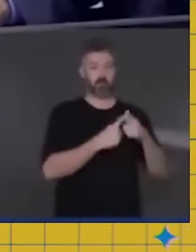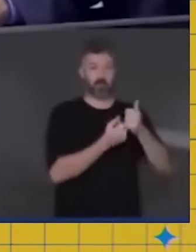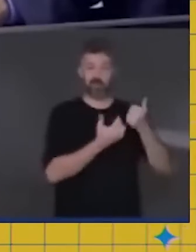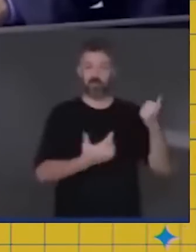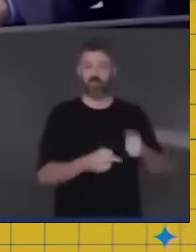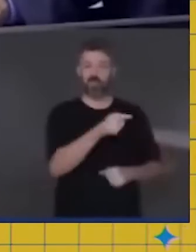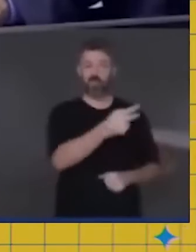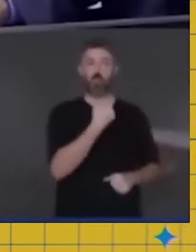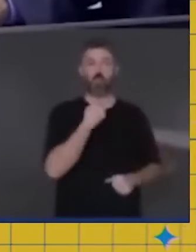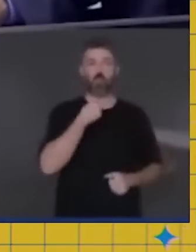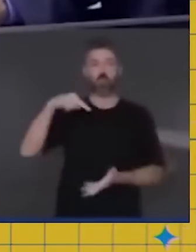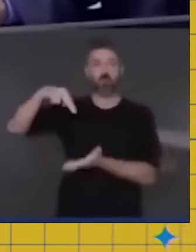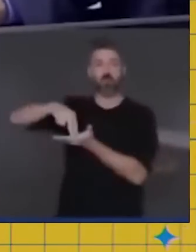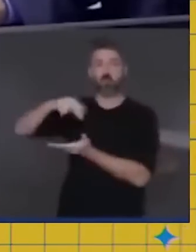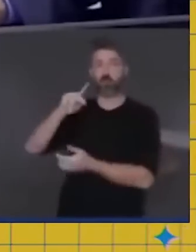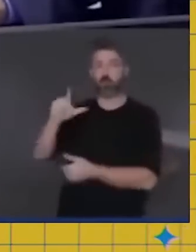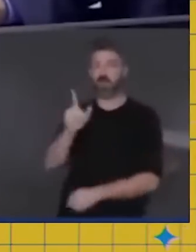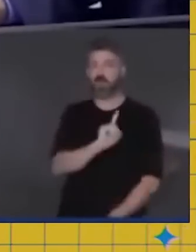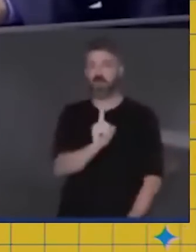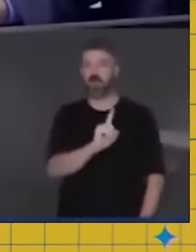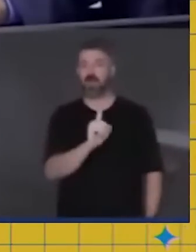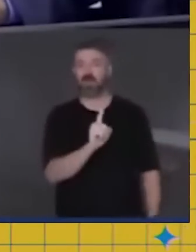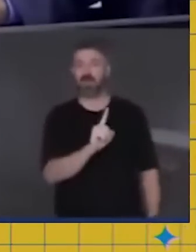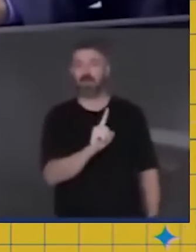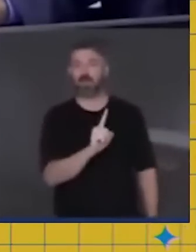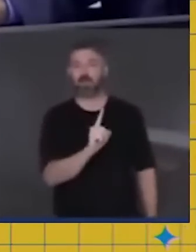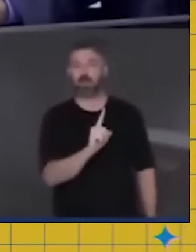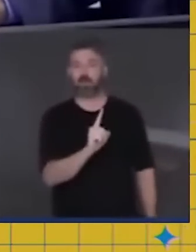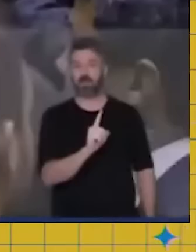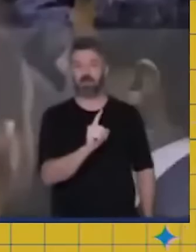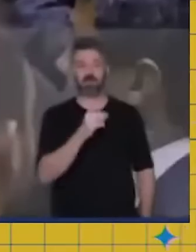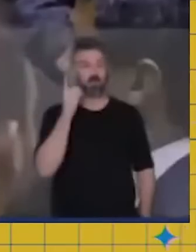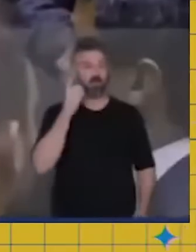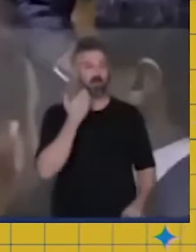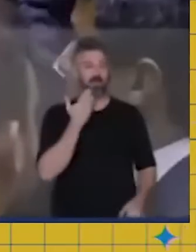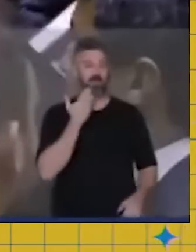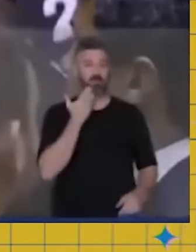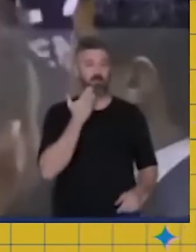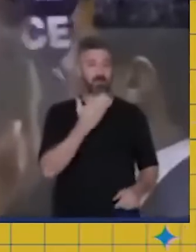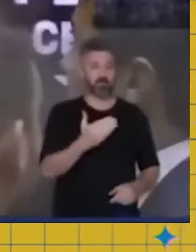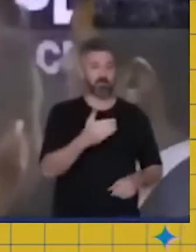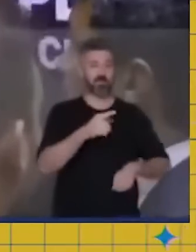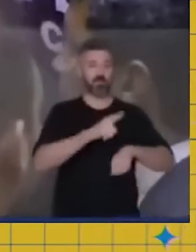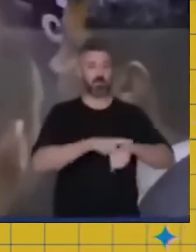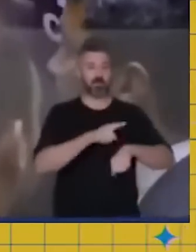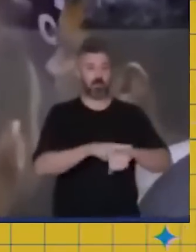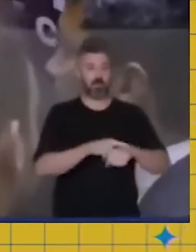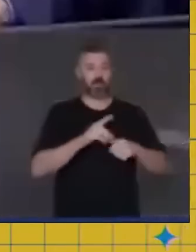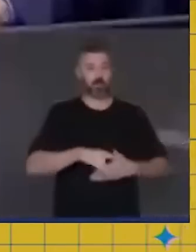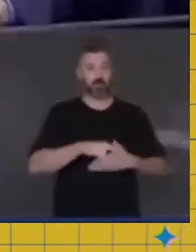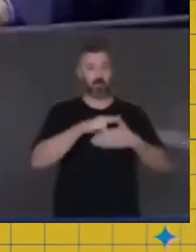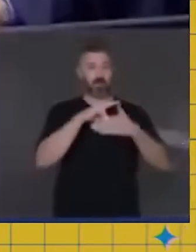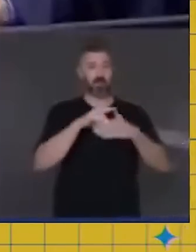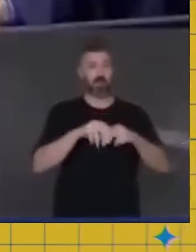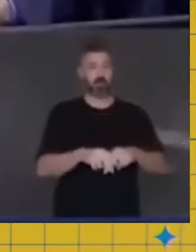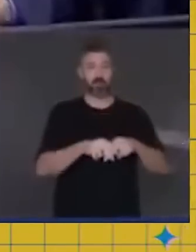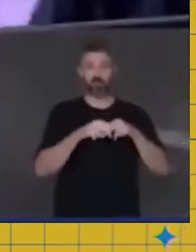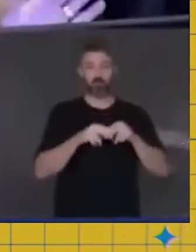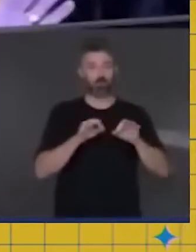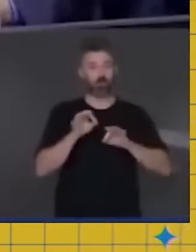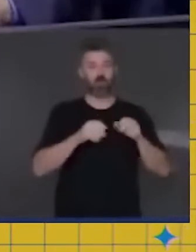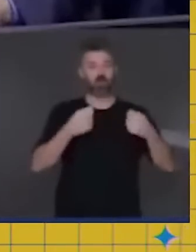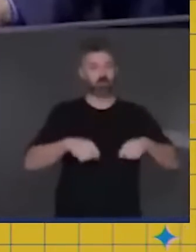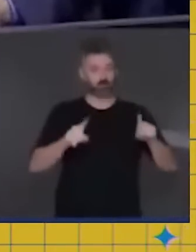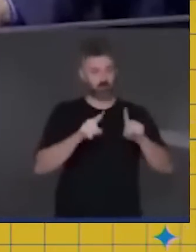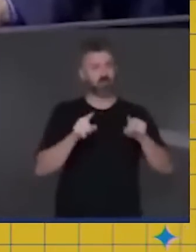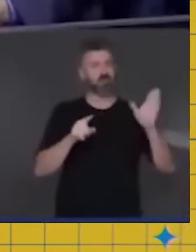o senhor não podia usar o tempo do pé o deputado requisitou ali o tempo de liderança Por uma questão de ordem eu disse não precisa